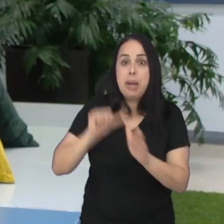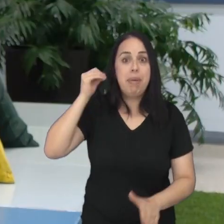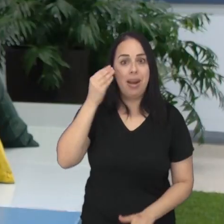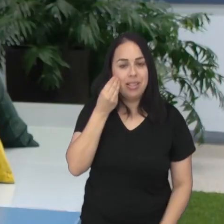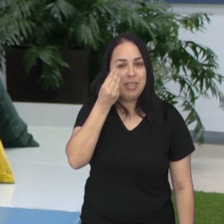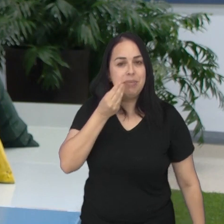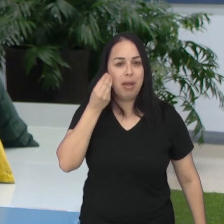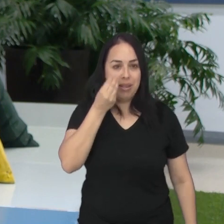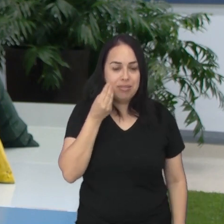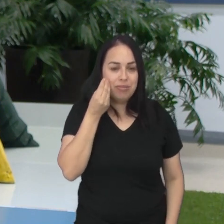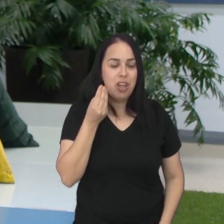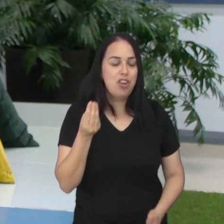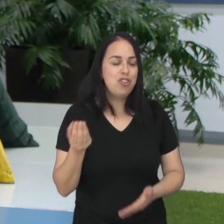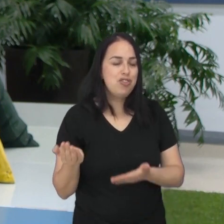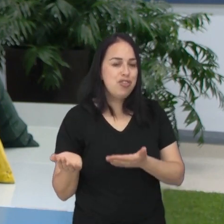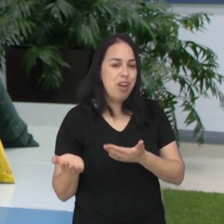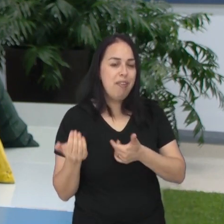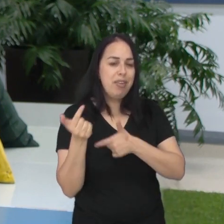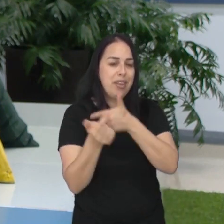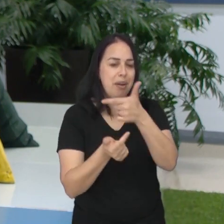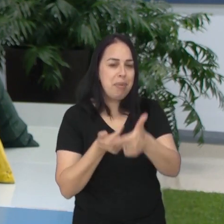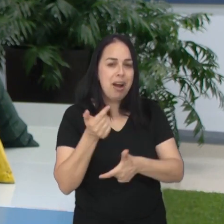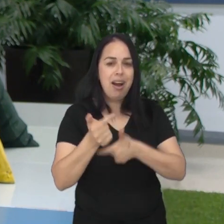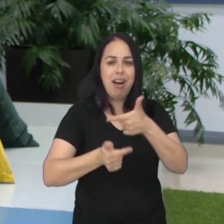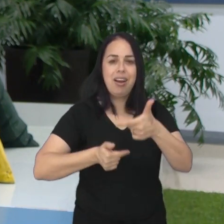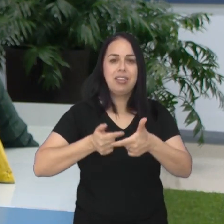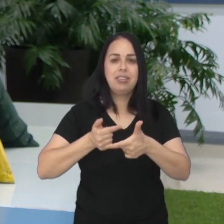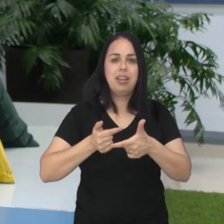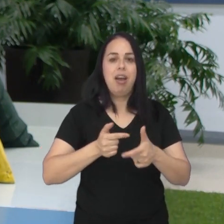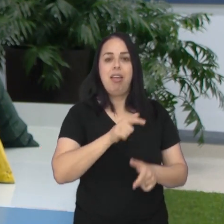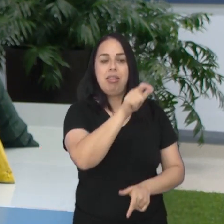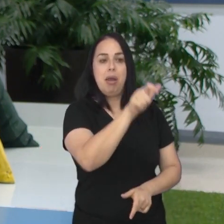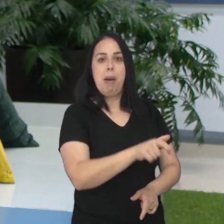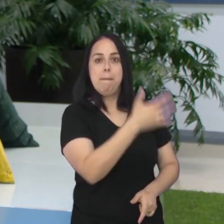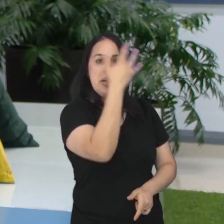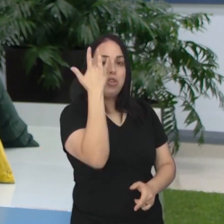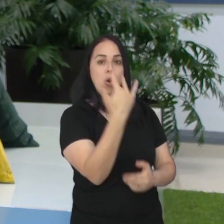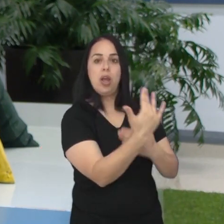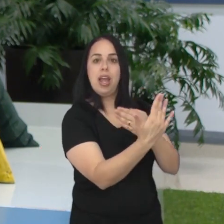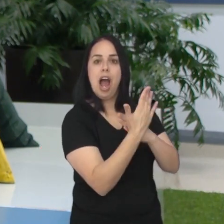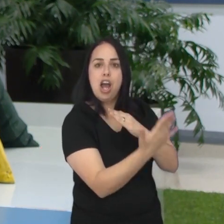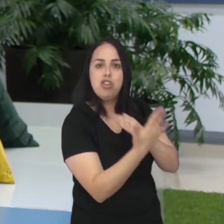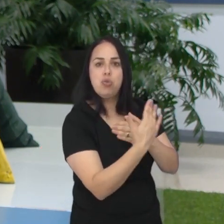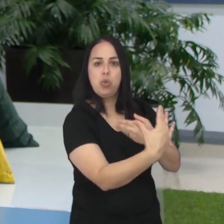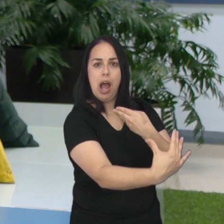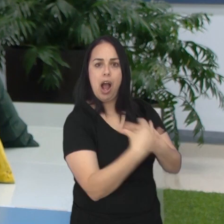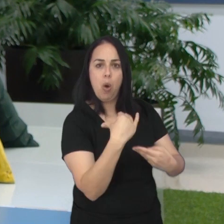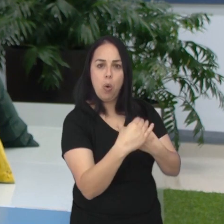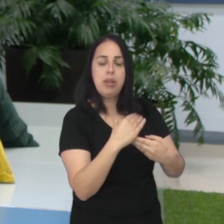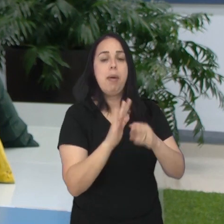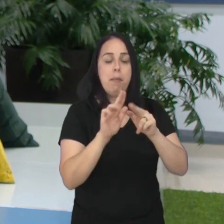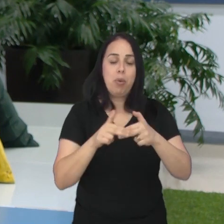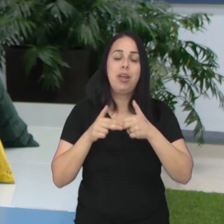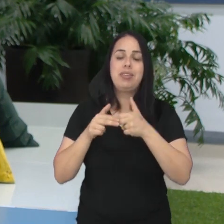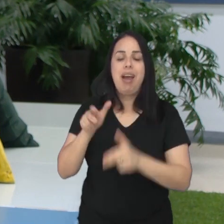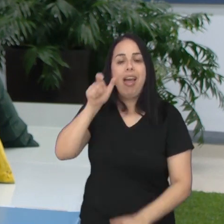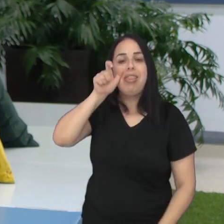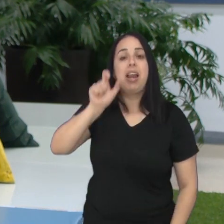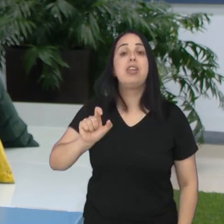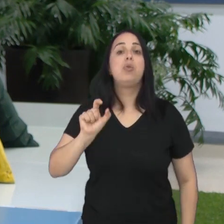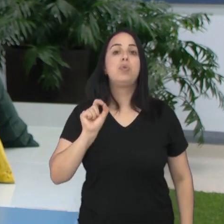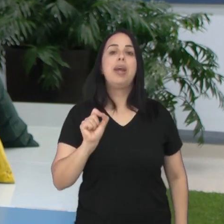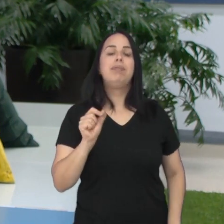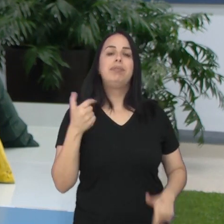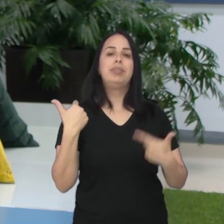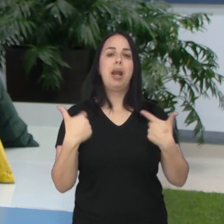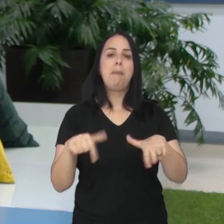Numa primeira experiência, é muito comum, os jovens trabalhadores terem um tutor, um mentor. Então, para isso,